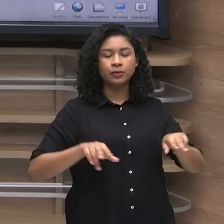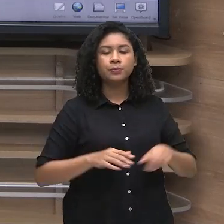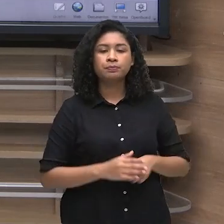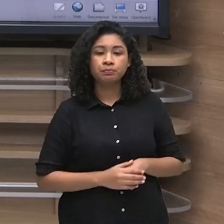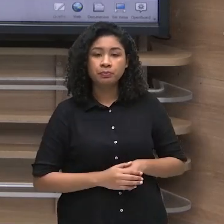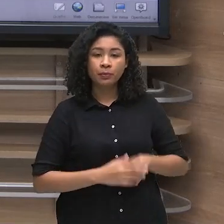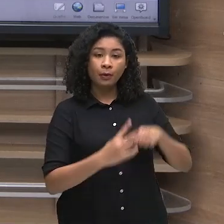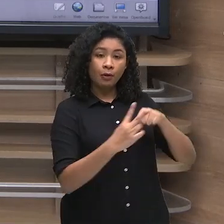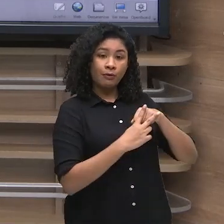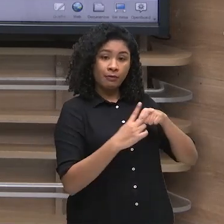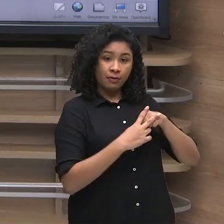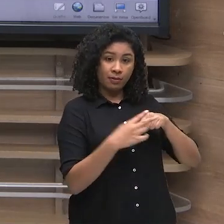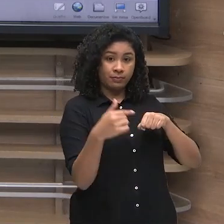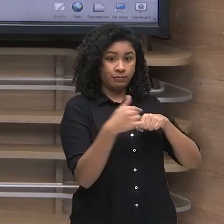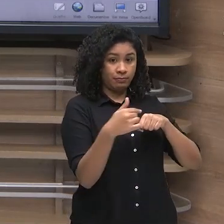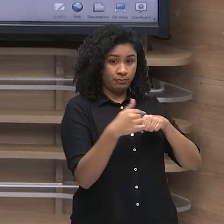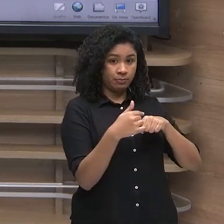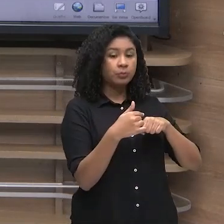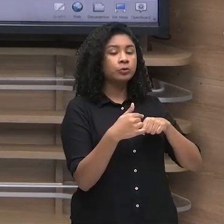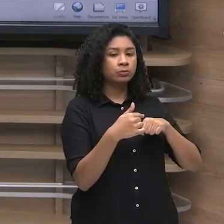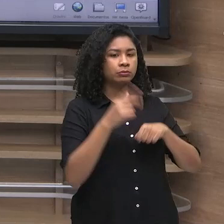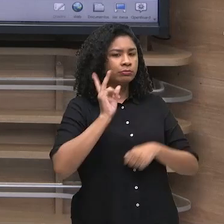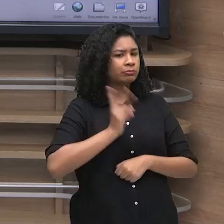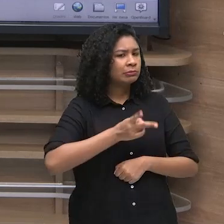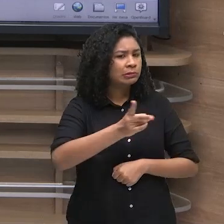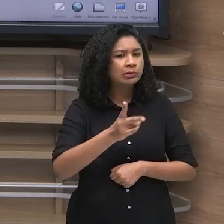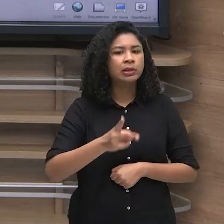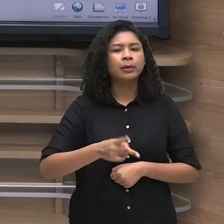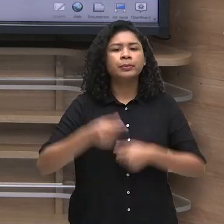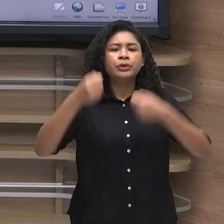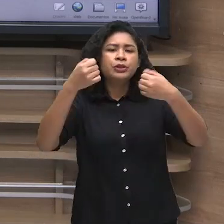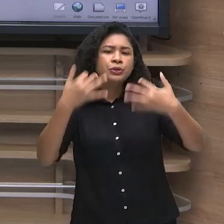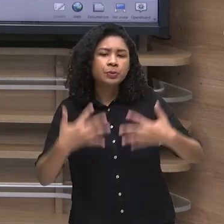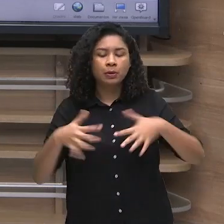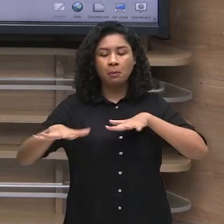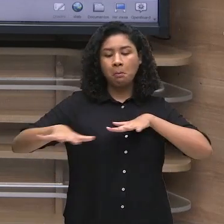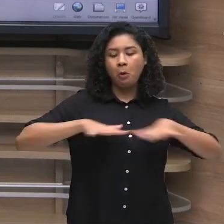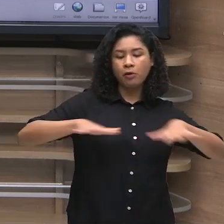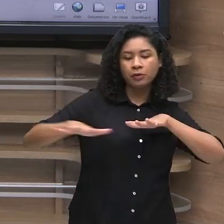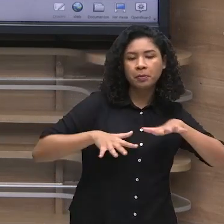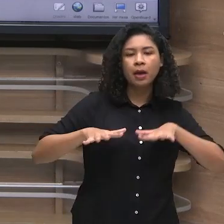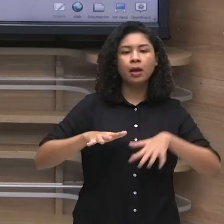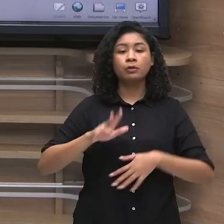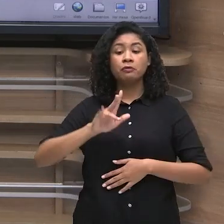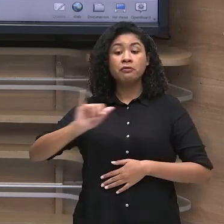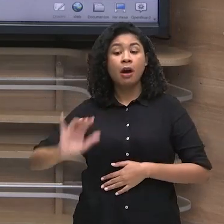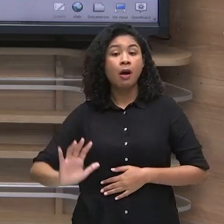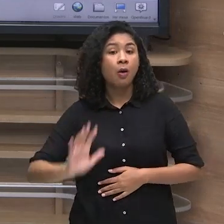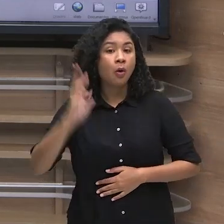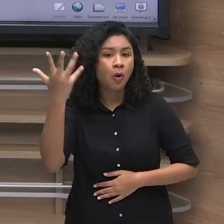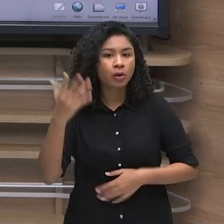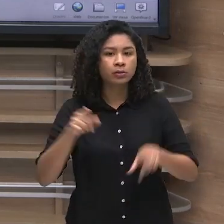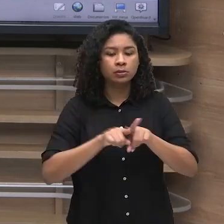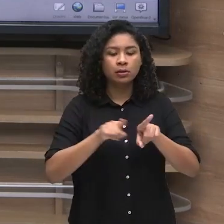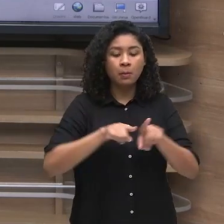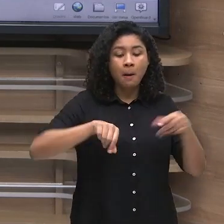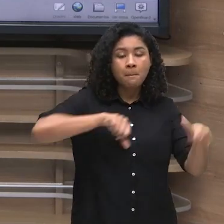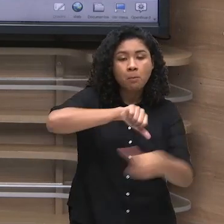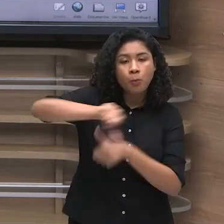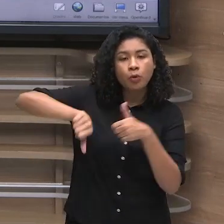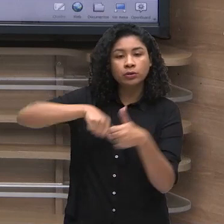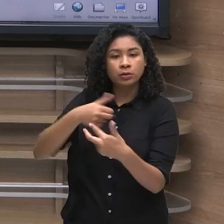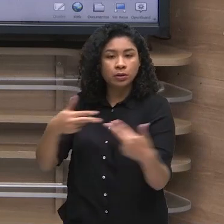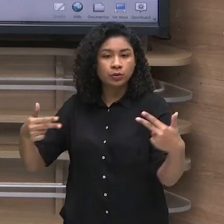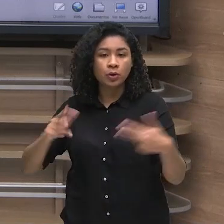ele é a palavra que indica ação, estado, movimento, mudança de estado, né? E fenômenos